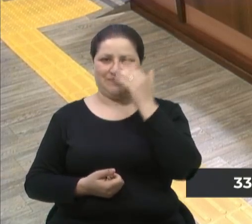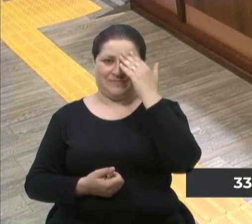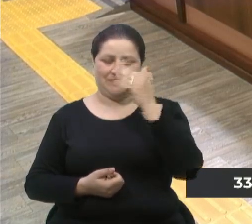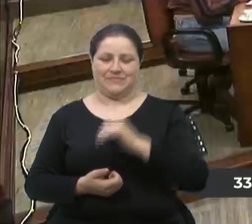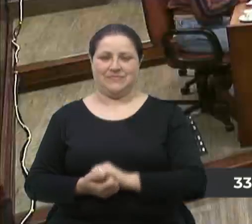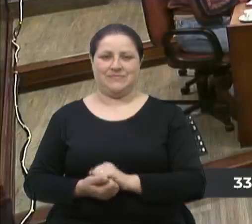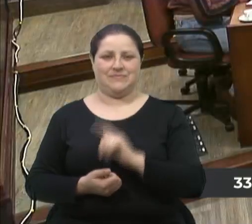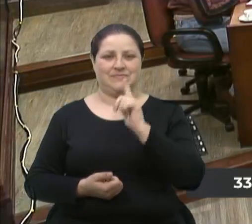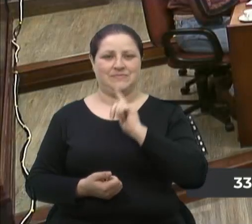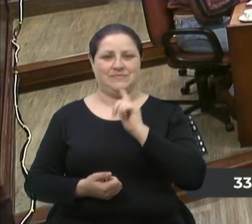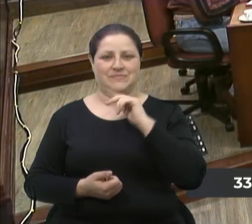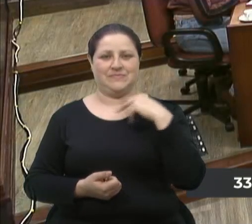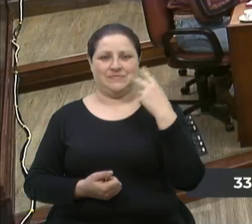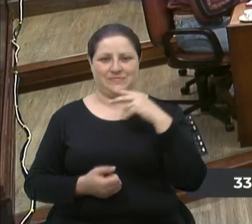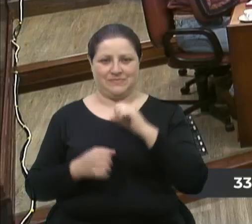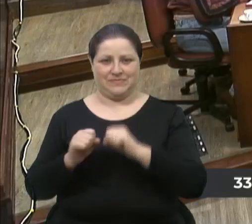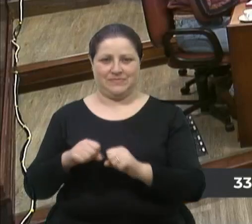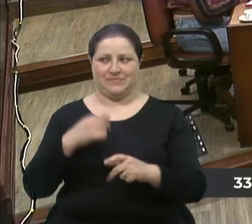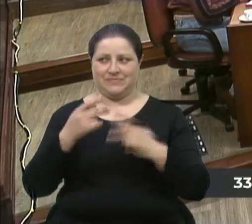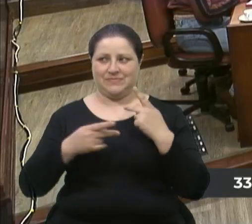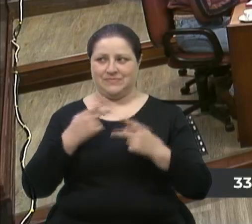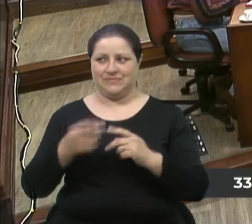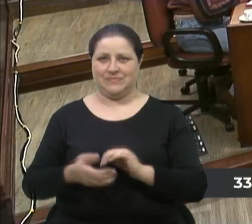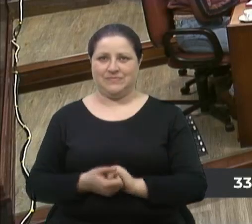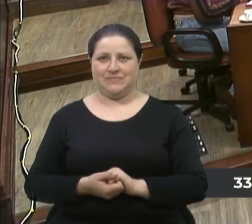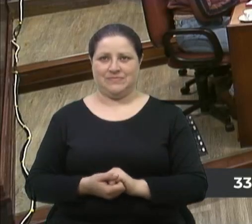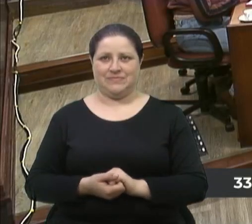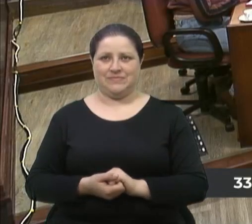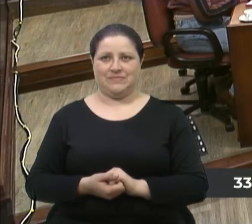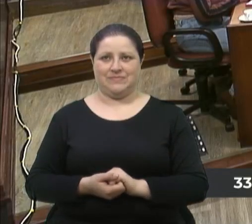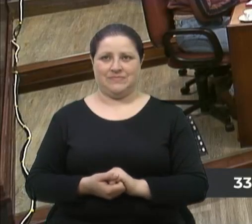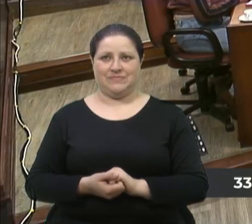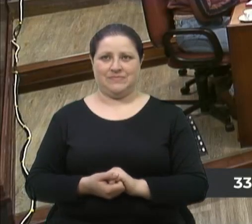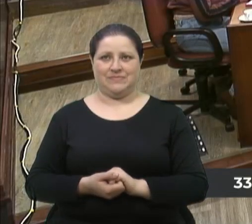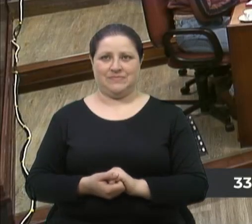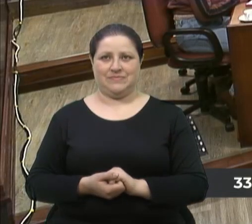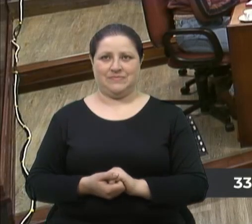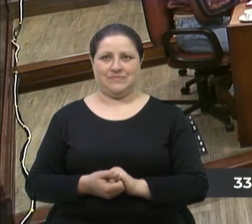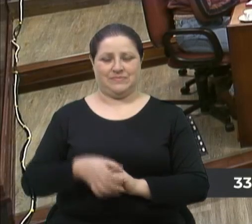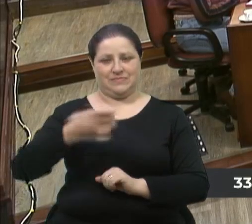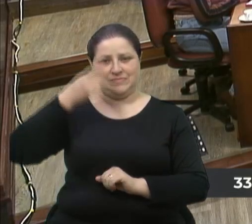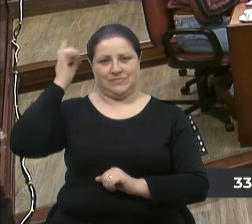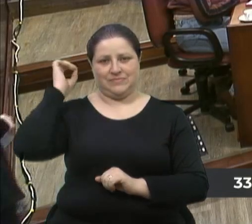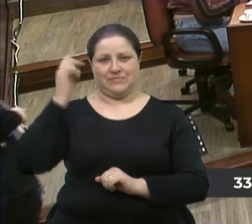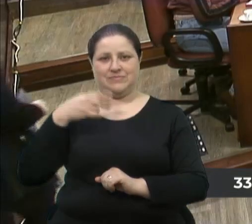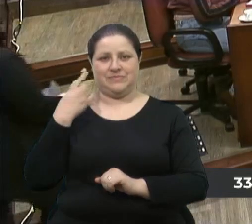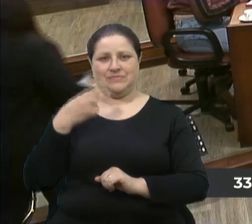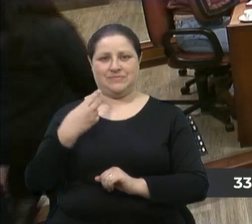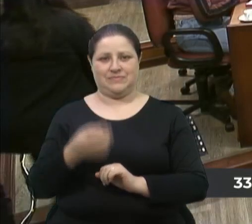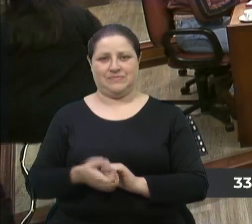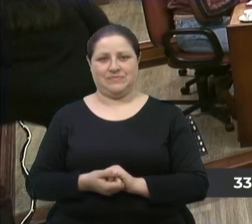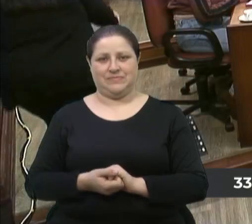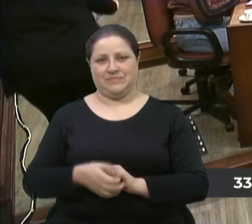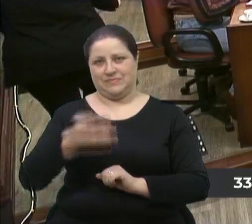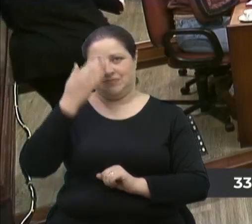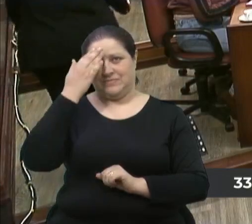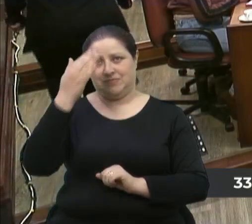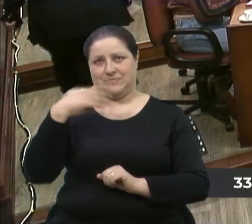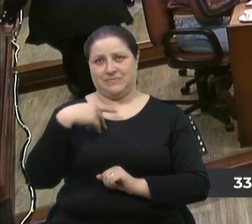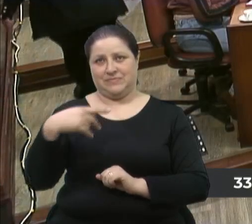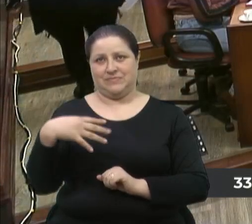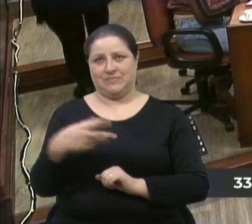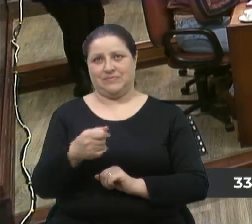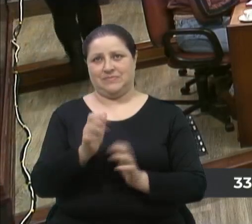Meneguzzi. Eu pedi a palavra. Lucas Dil, por gentileza. Obrigado, presidente, Essa nobres palavra,